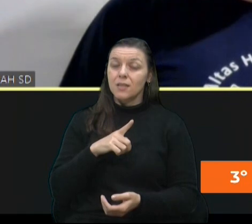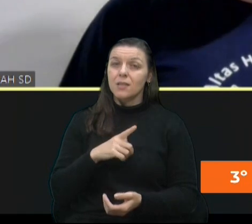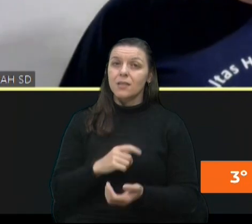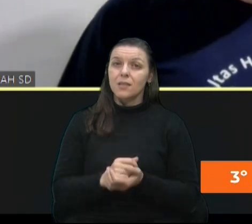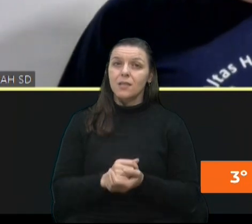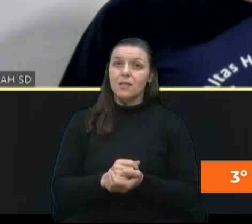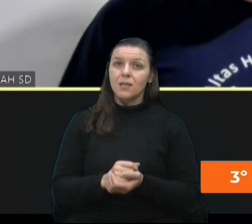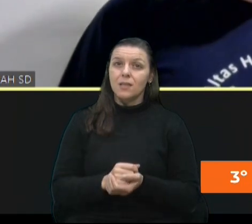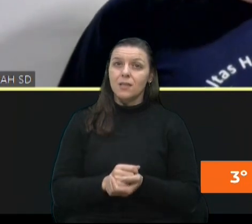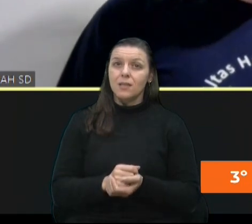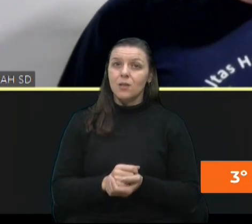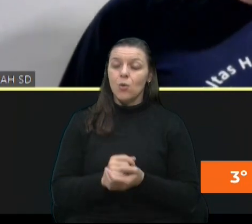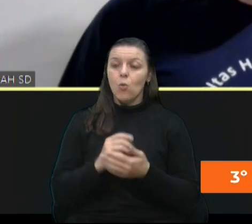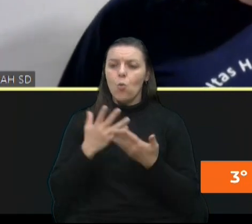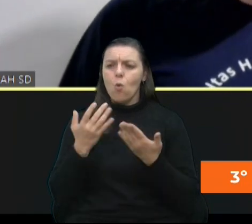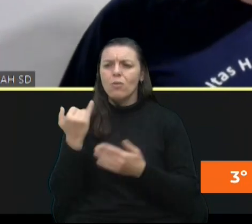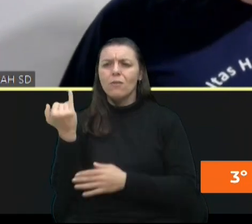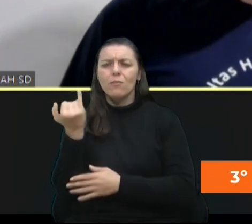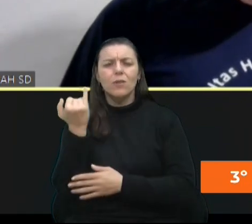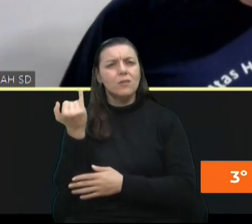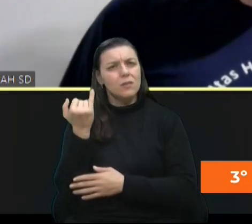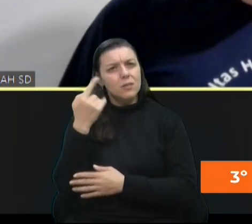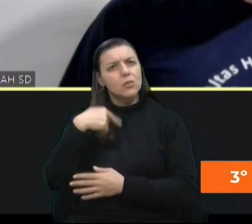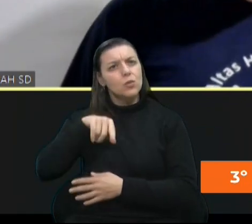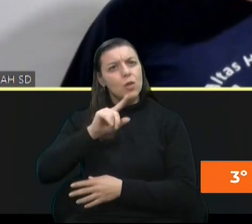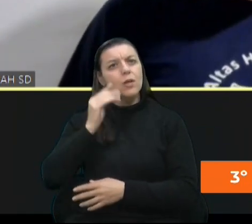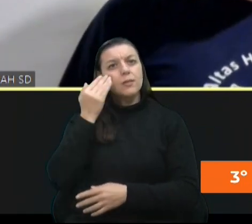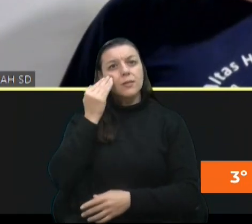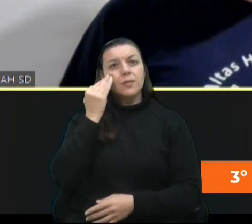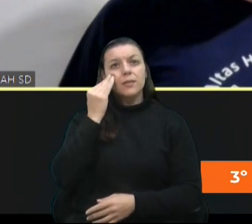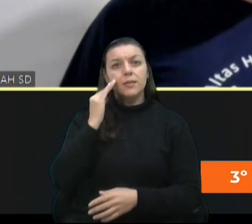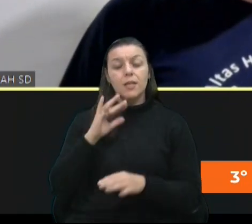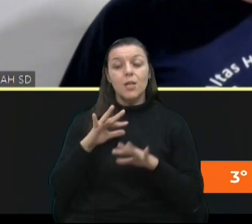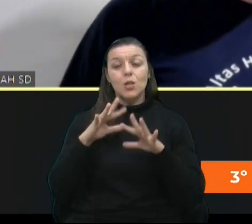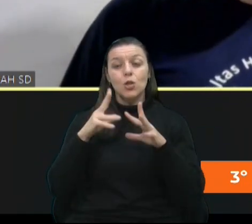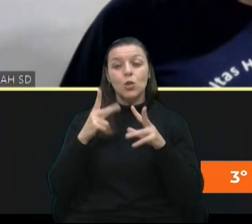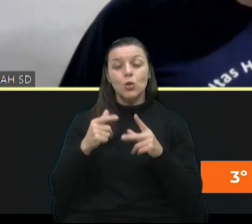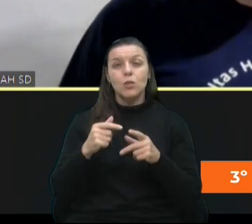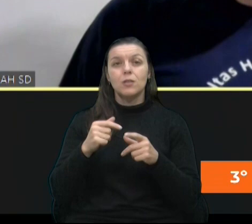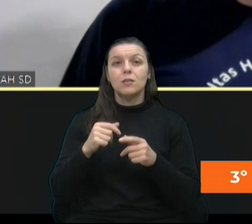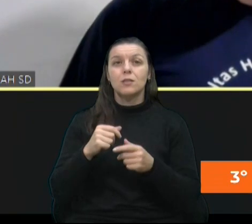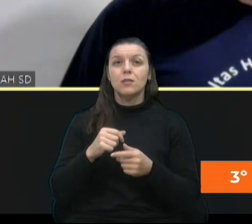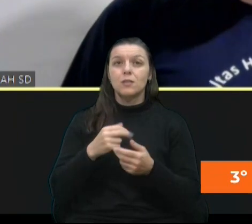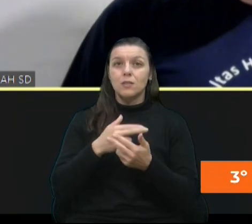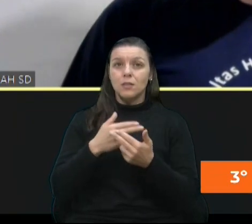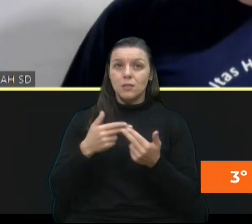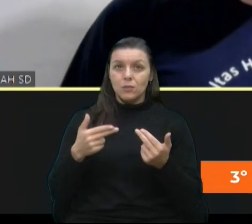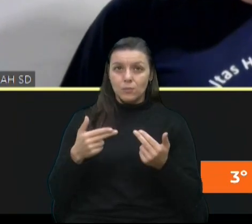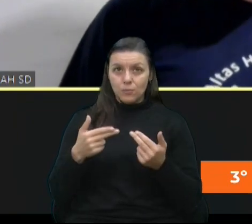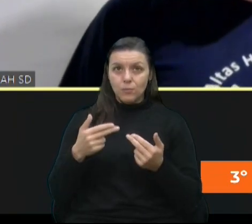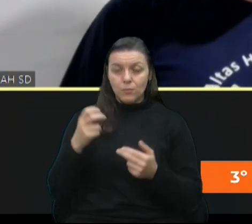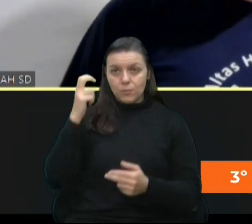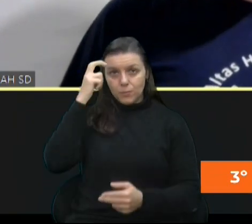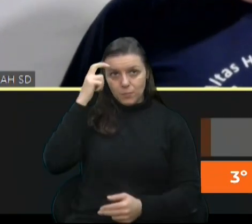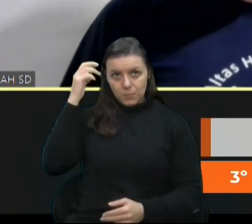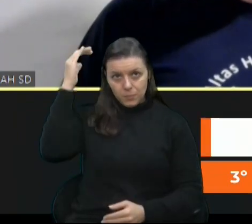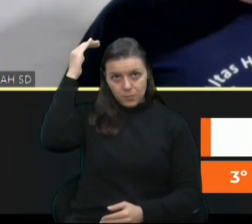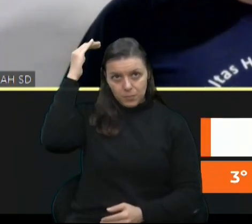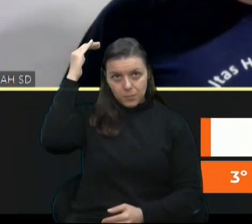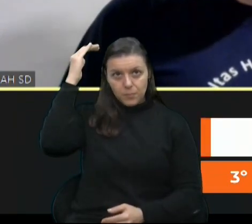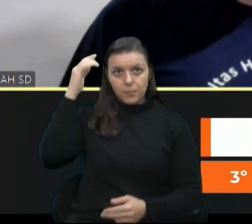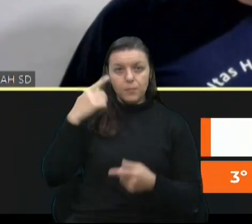ficado evidente o quanto é importante a gente entender todas as nuances da superdotação e